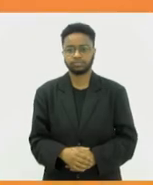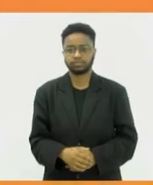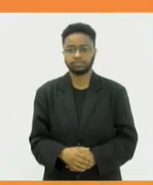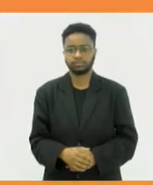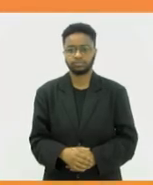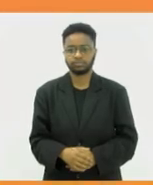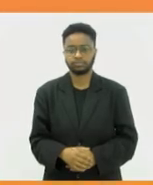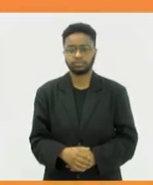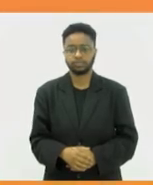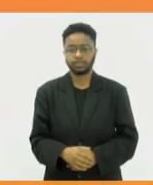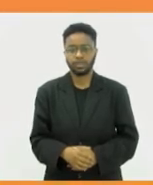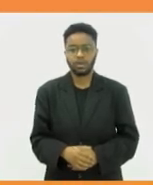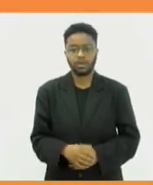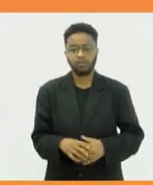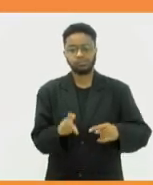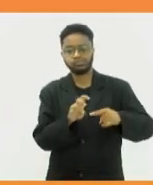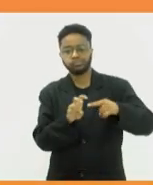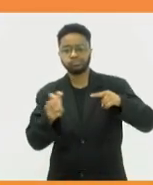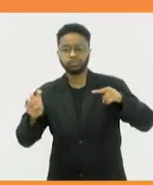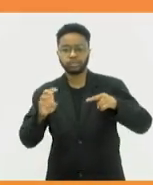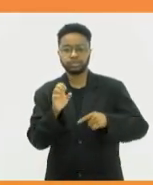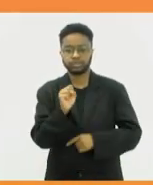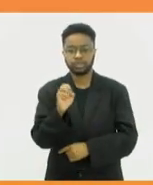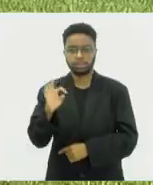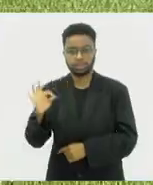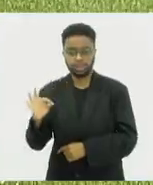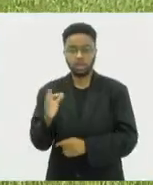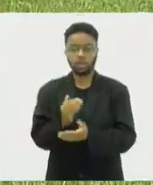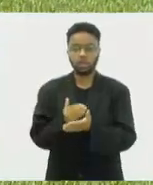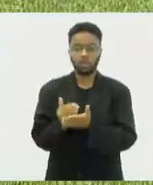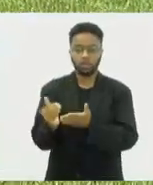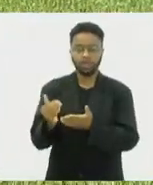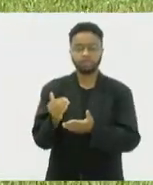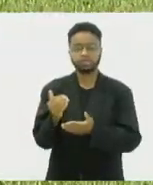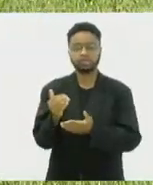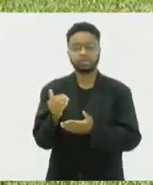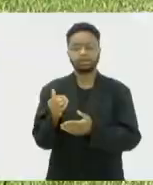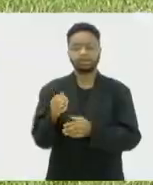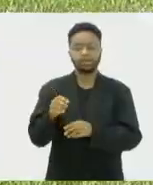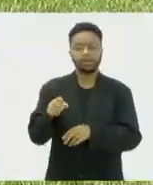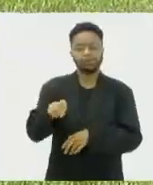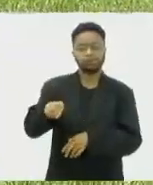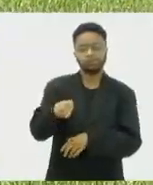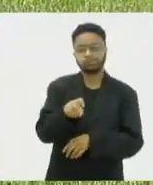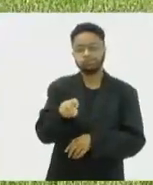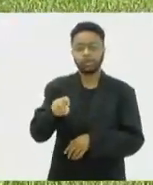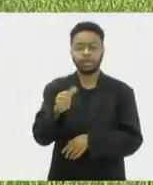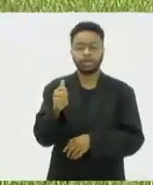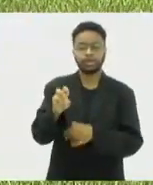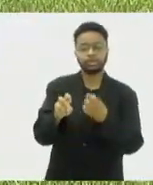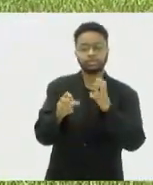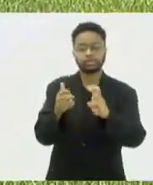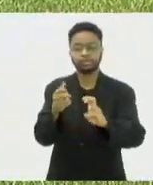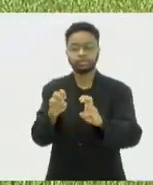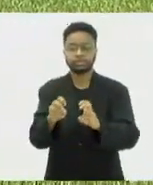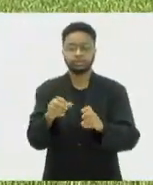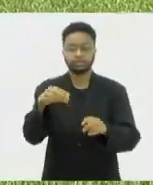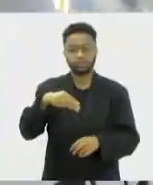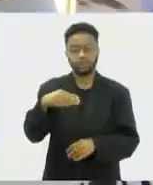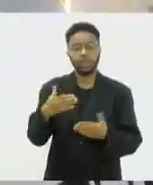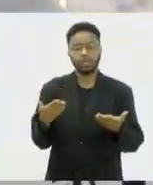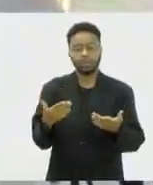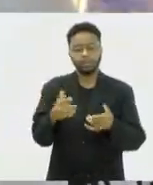Os bondes de Santa Teresa devem passar a circular essa semana a cada 15 minutos. A redução do intervalo se deve à contratação de